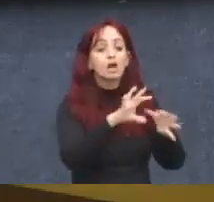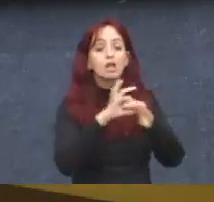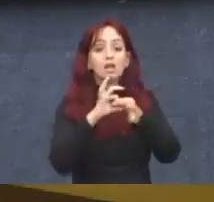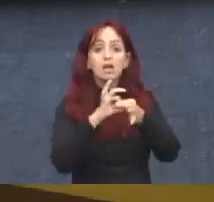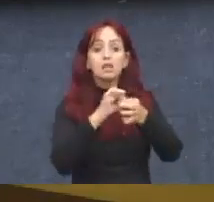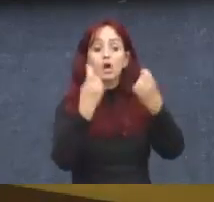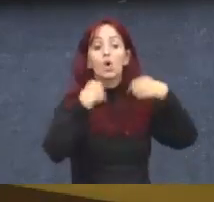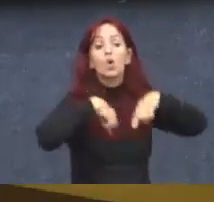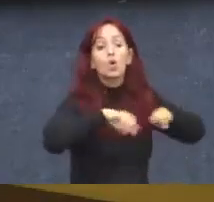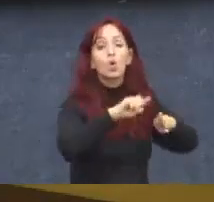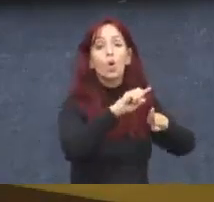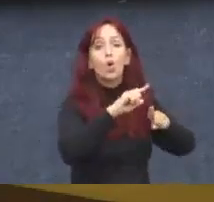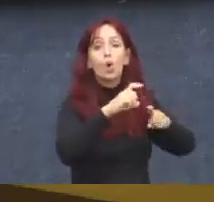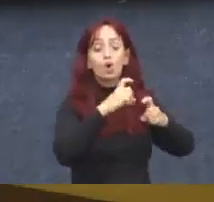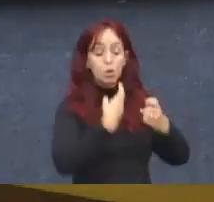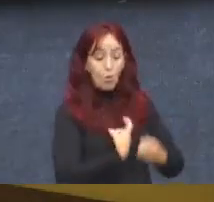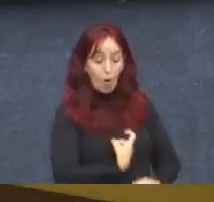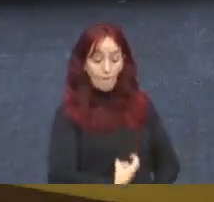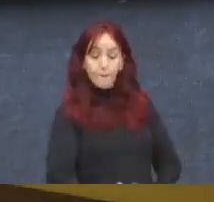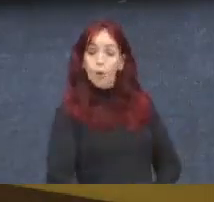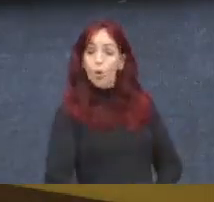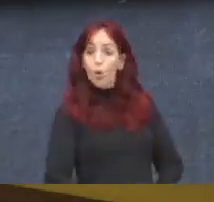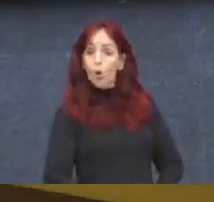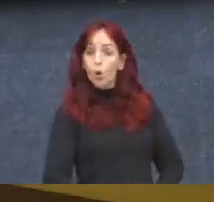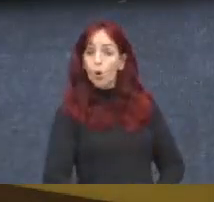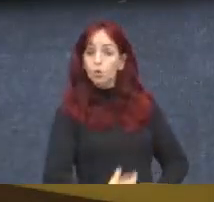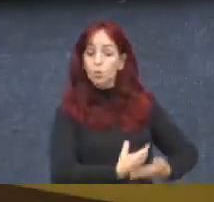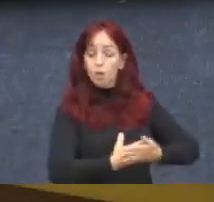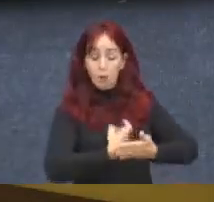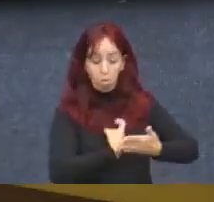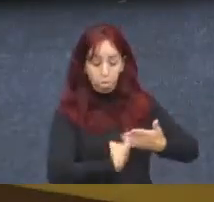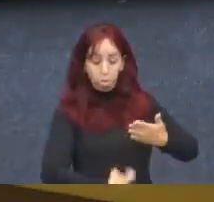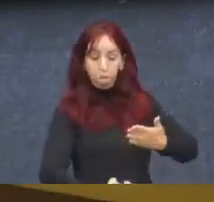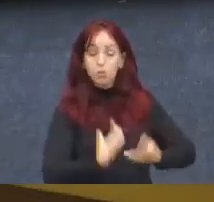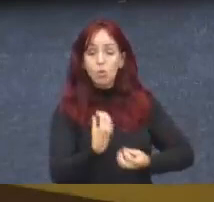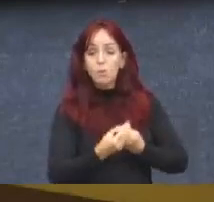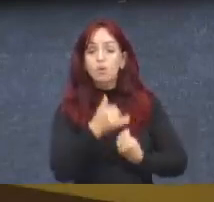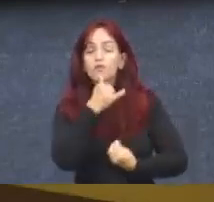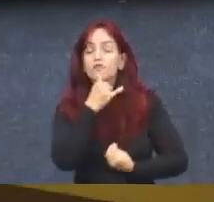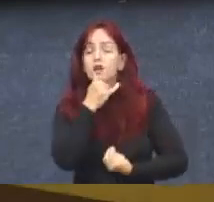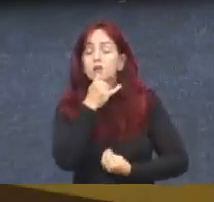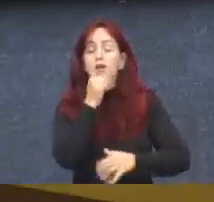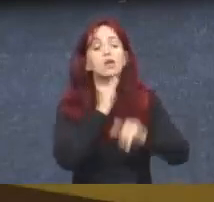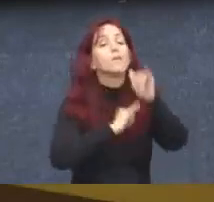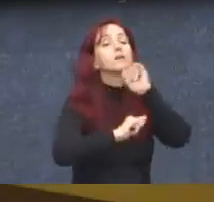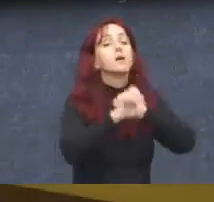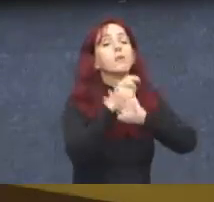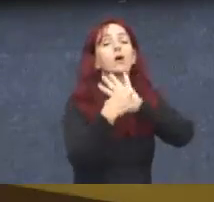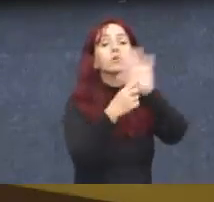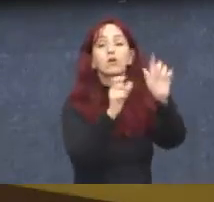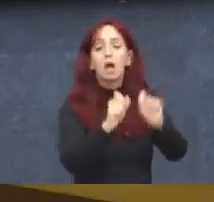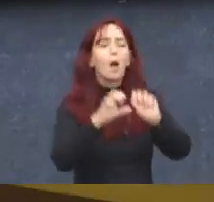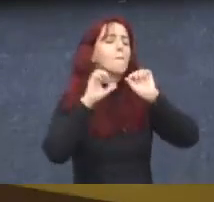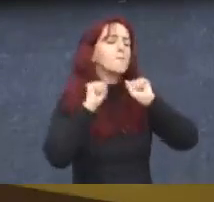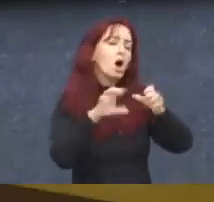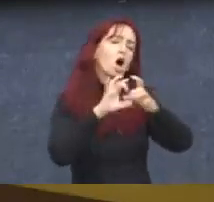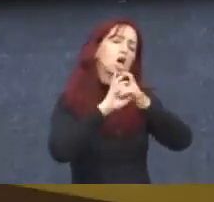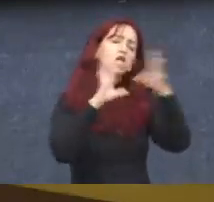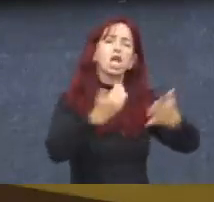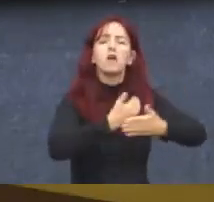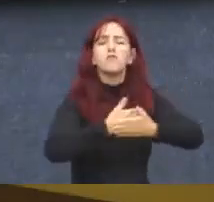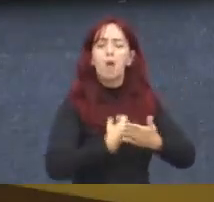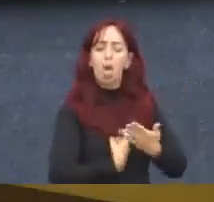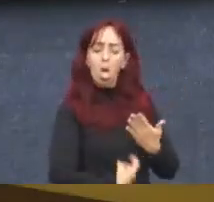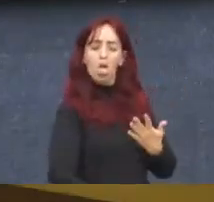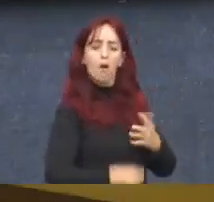Aborto. Infelizmente, a mensagem que se passa é o seguinte: pode abortar à vontade no nosso país,